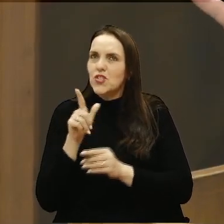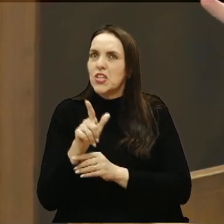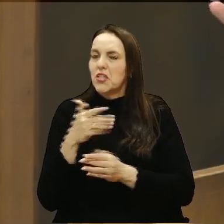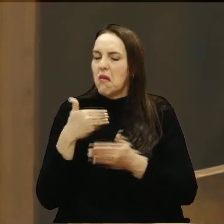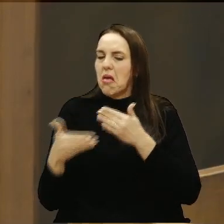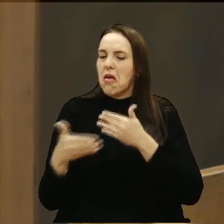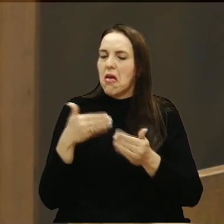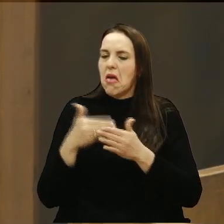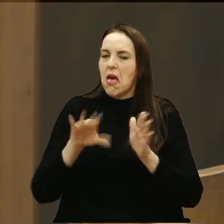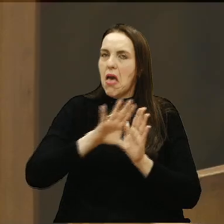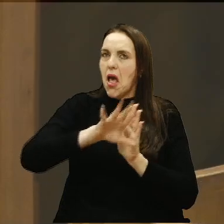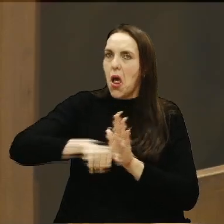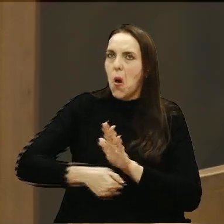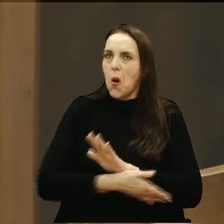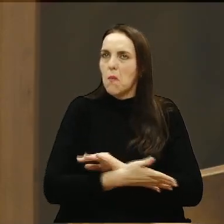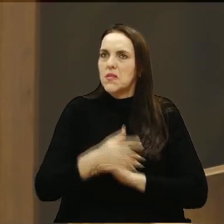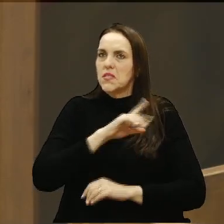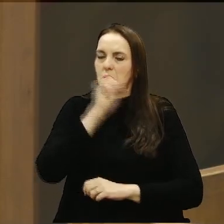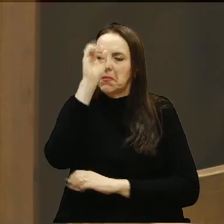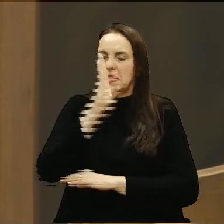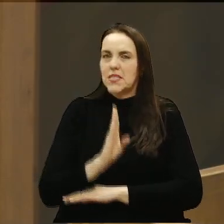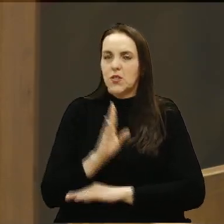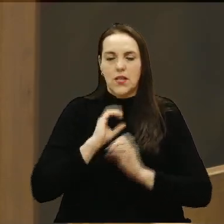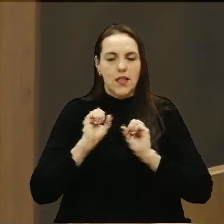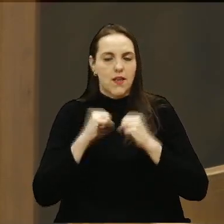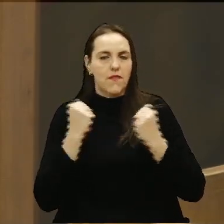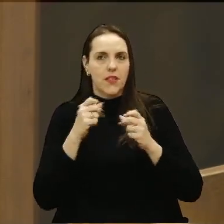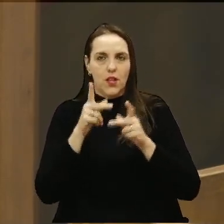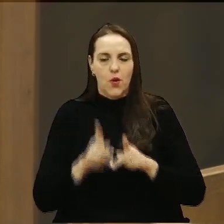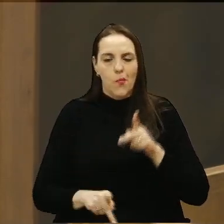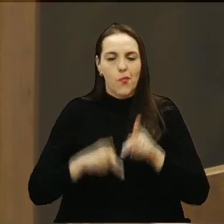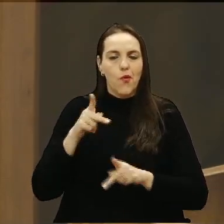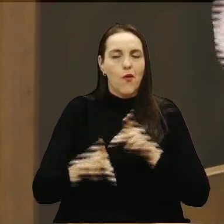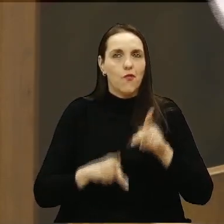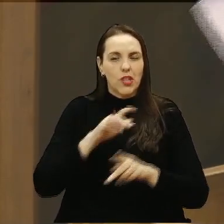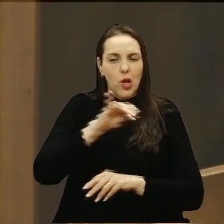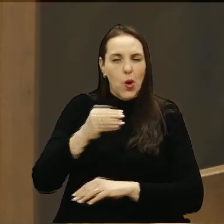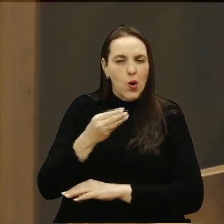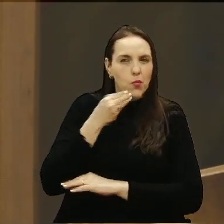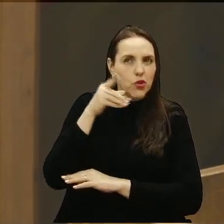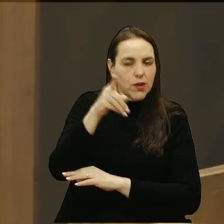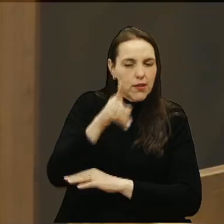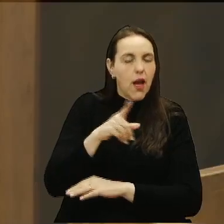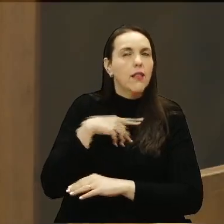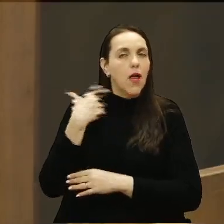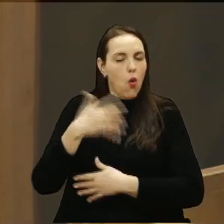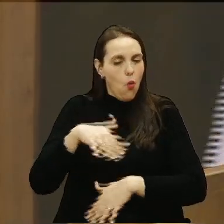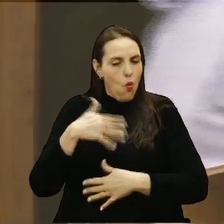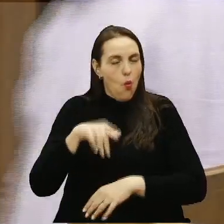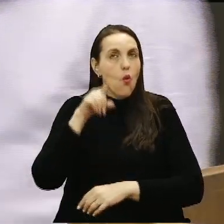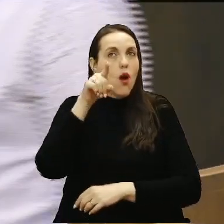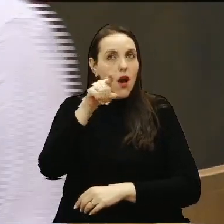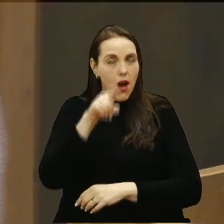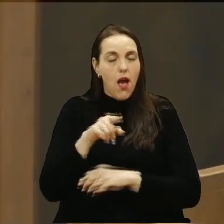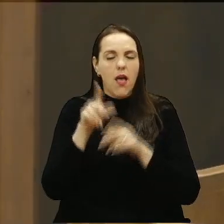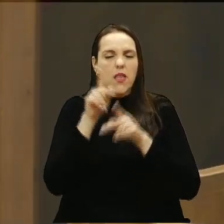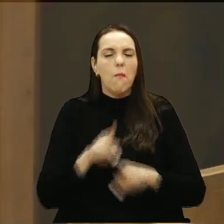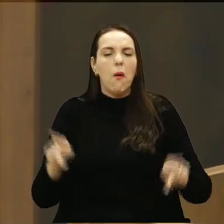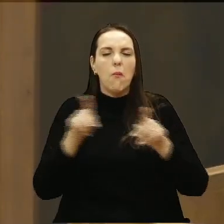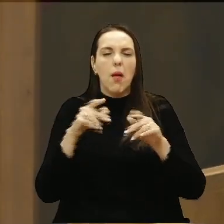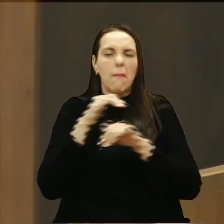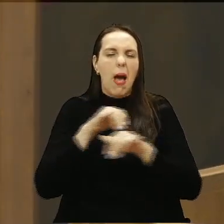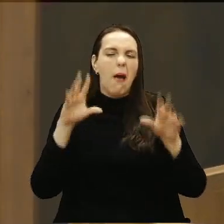a corrupção no Brasil. Então, não se engane, não estão defendendo o povo. Estão sendo oportunistas e esperando isso aqui pegar preço, porque isso aqui é populismo